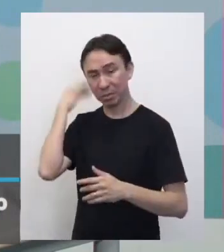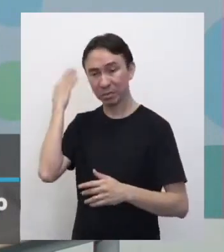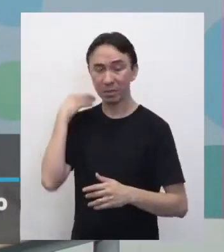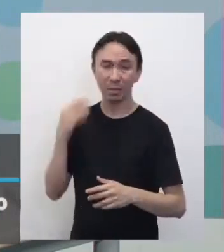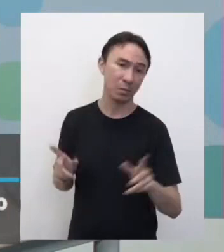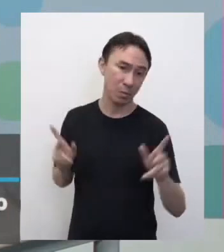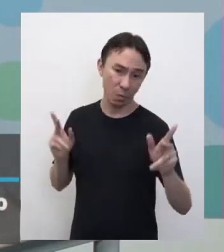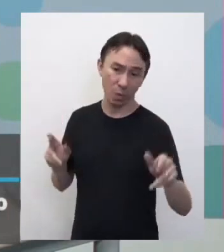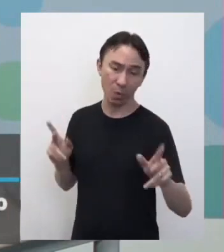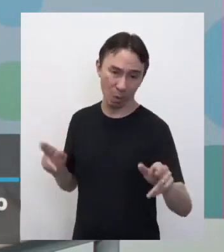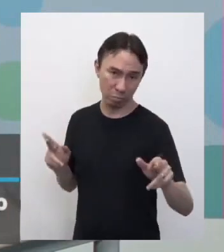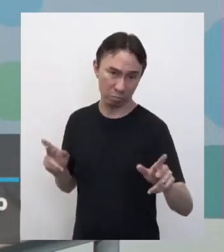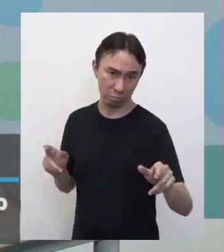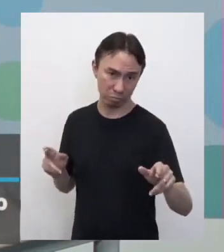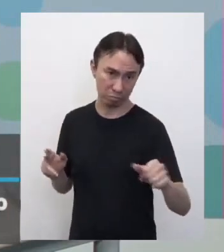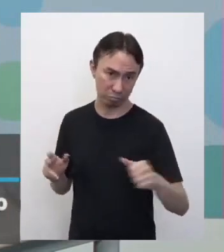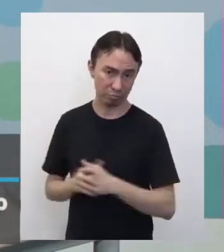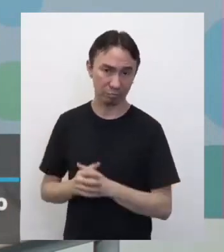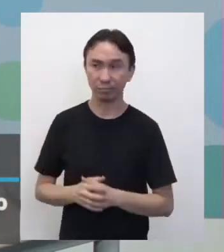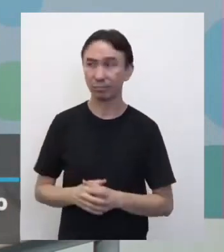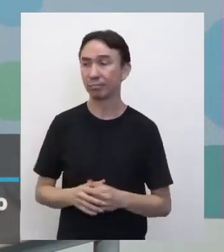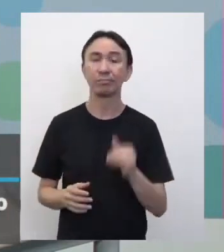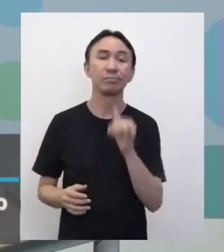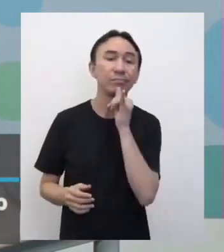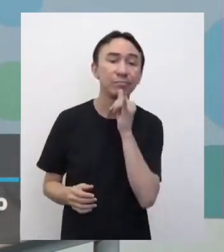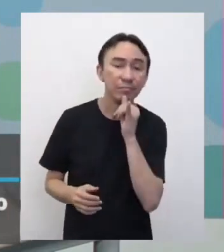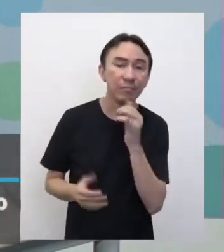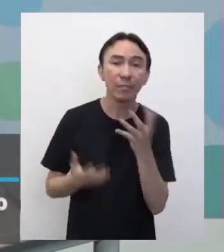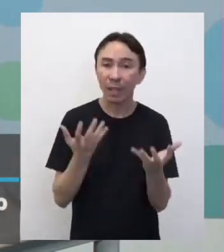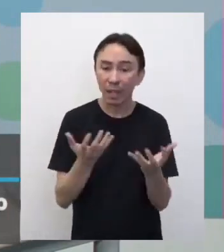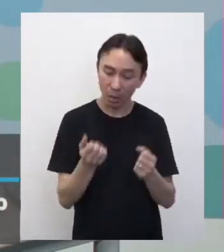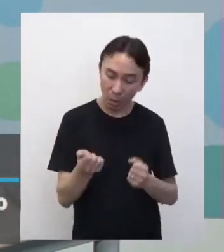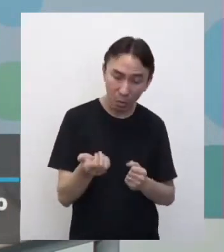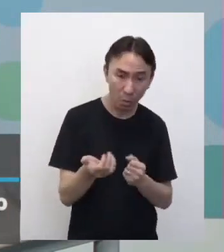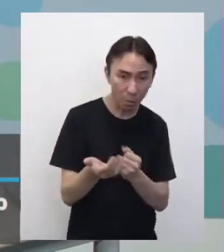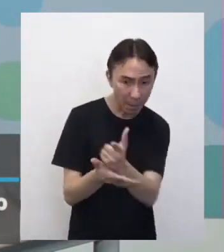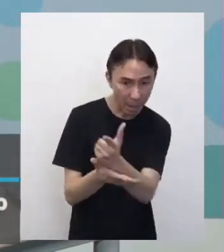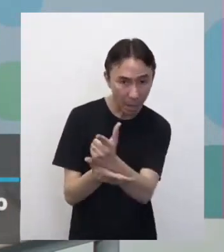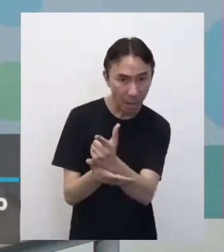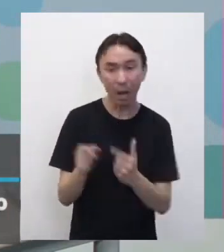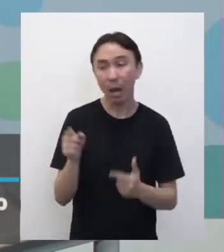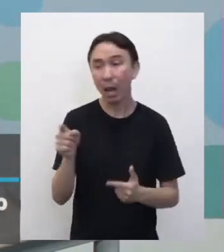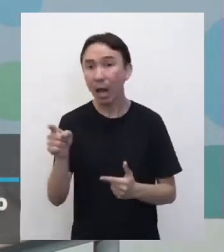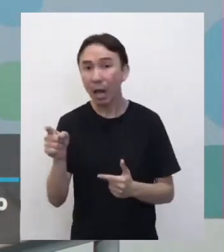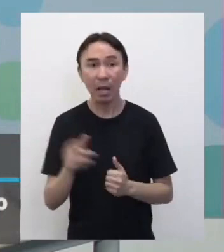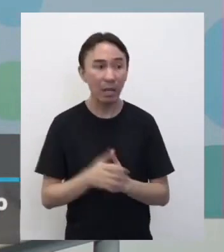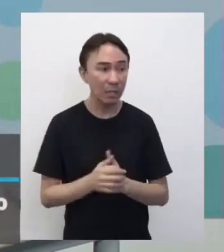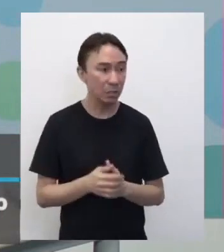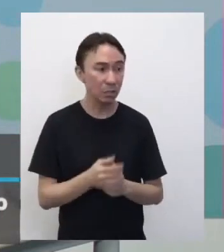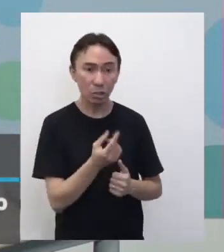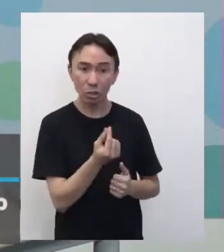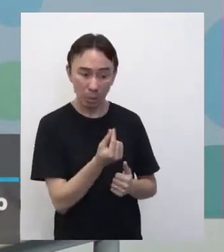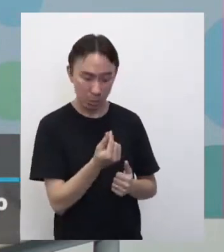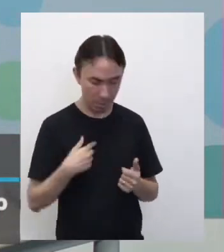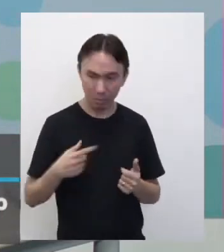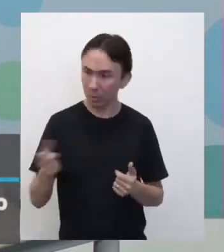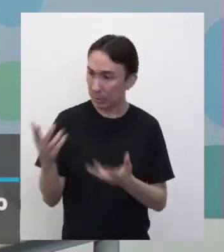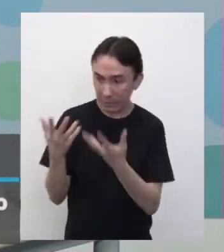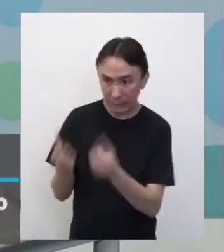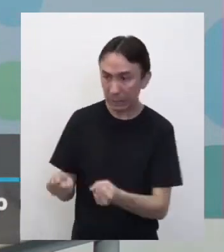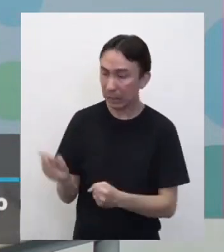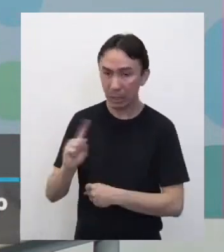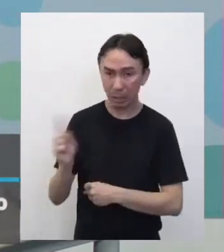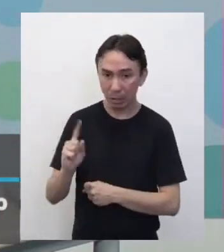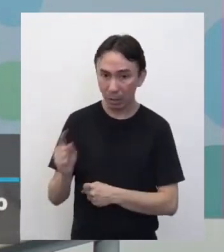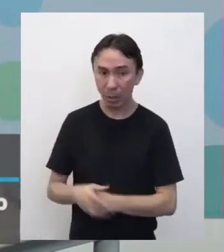sua moeda. Se eu queria comprar alguma coisa e o comerciante não aceitava aquela moeda que eu tinha, eu poderia trocar lá